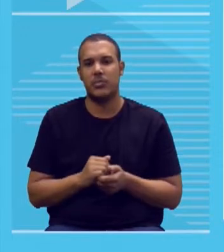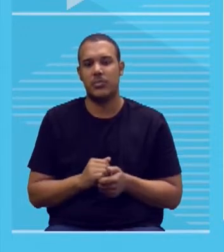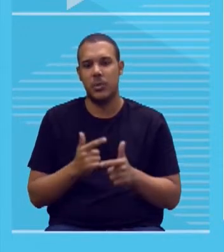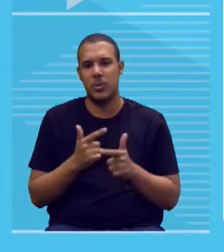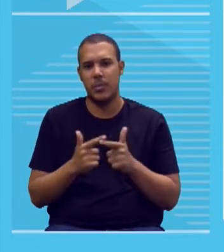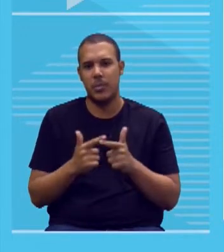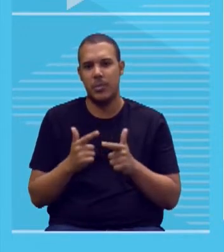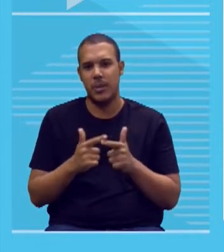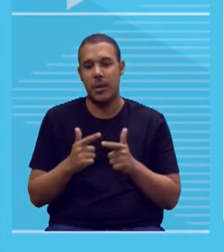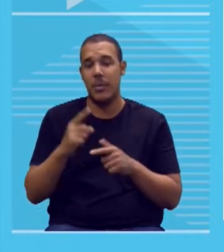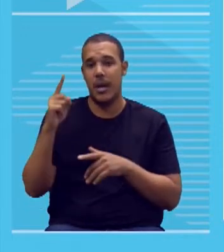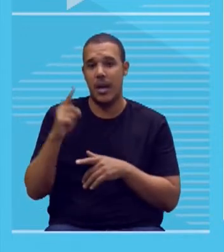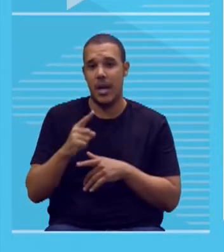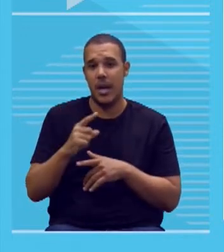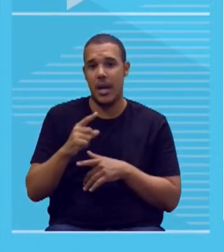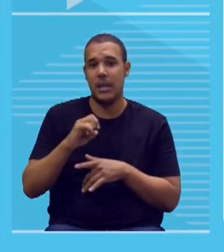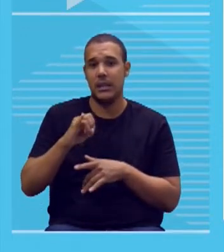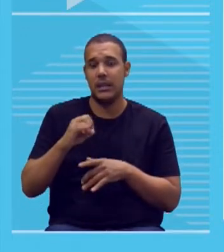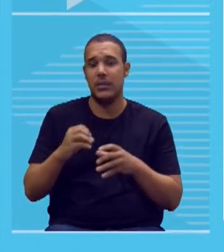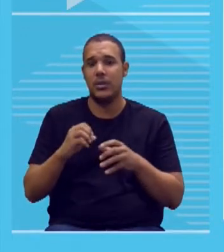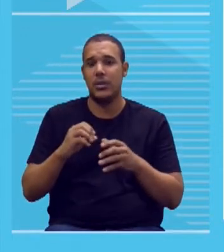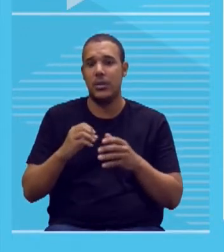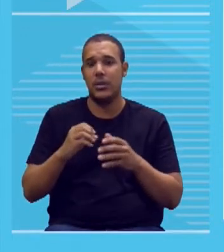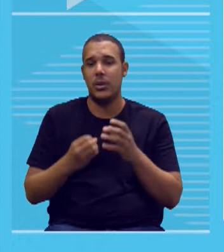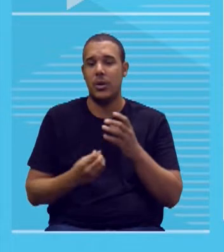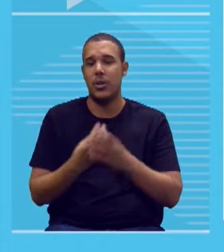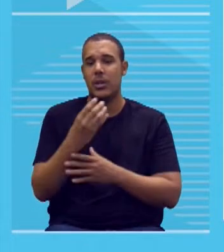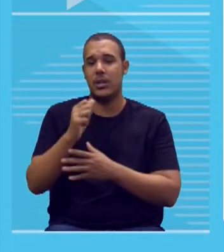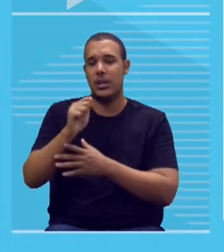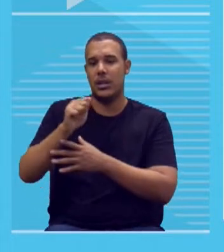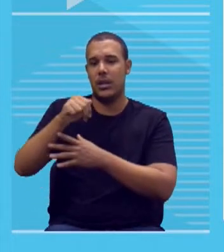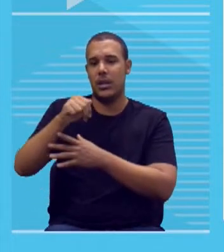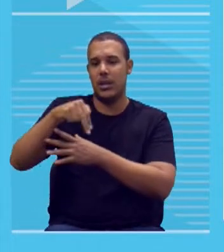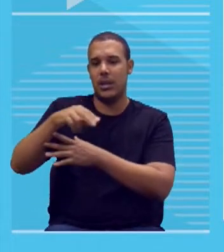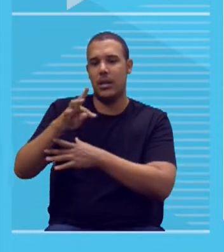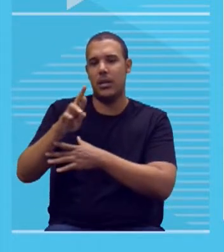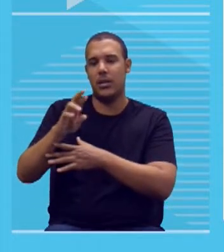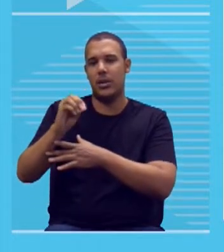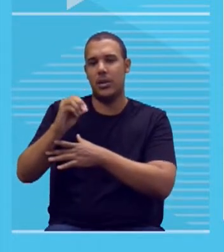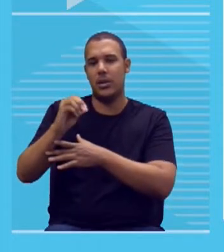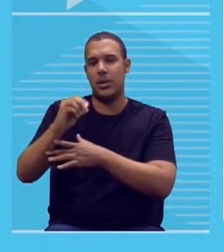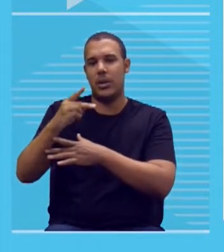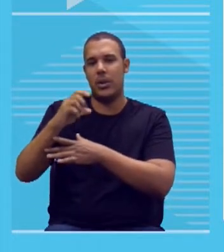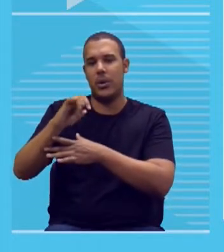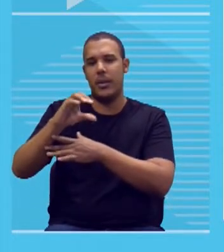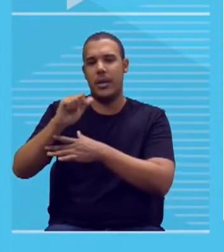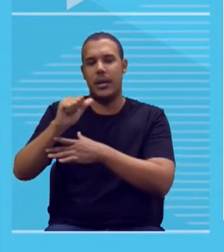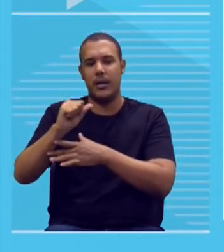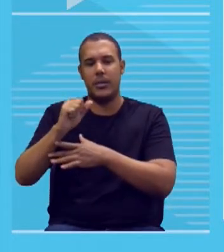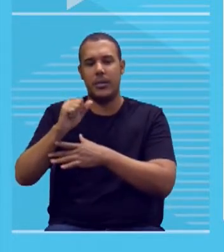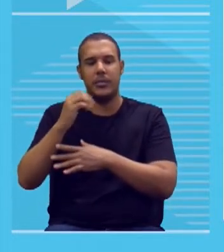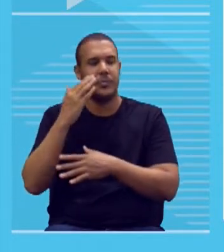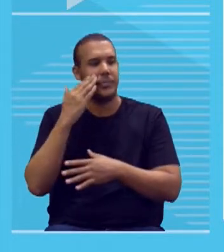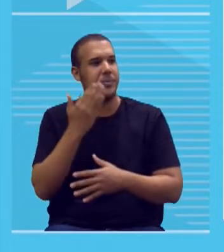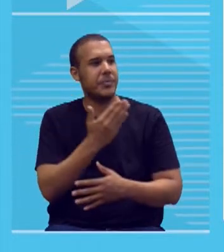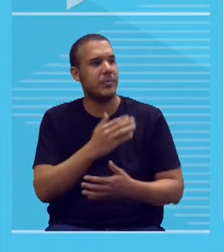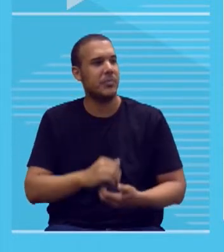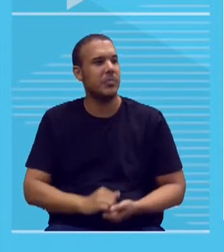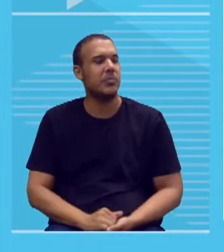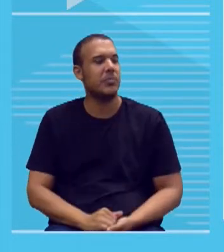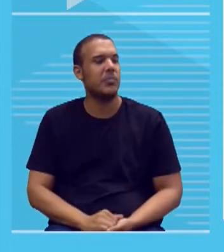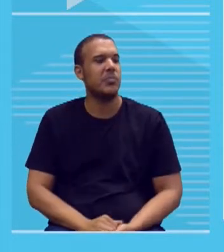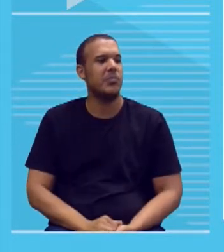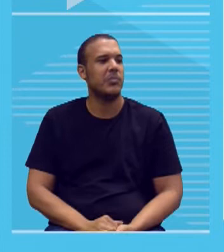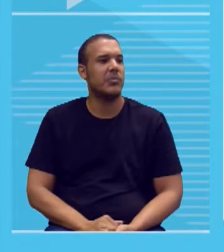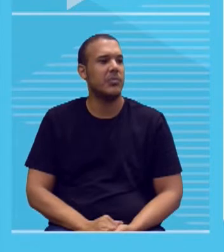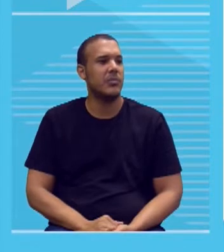isso for de origem antrópica aí é um problema diversas evidências sustenta